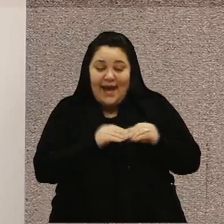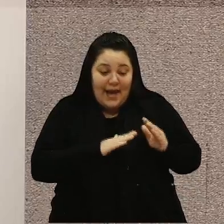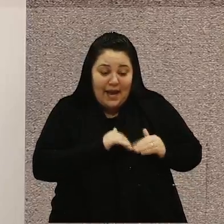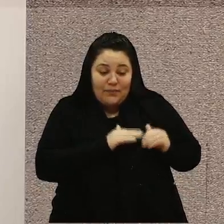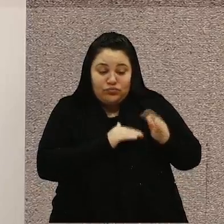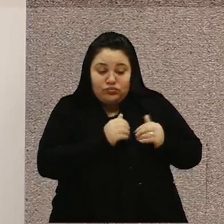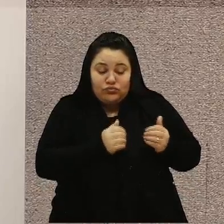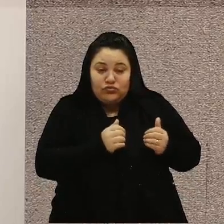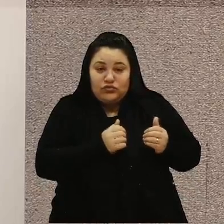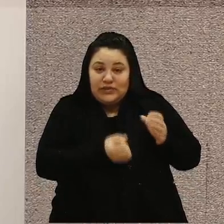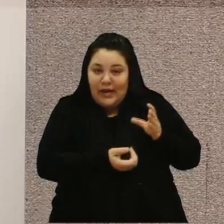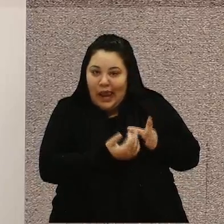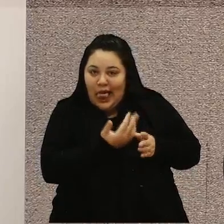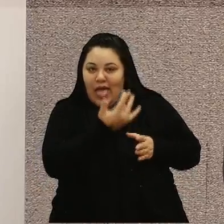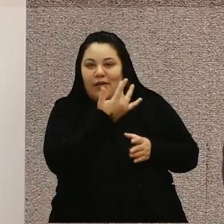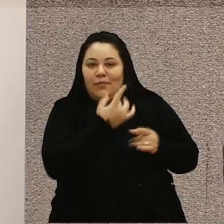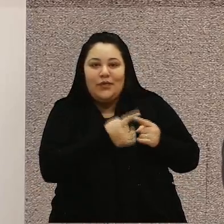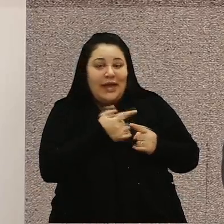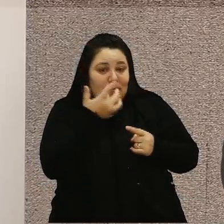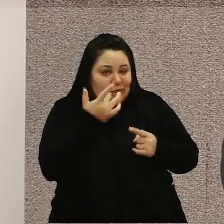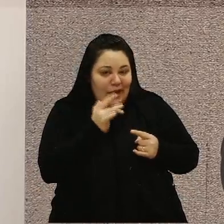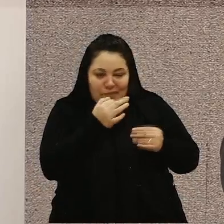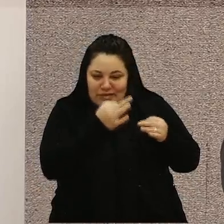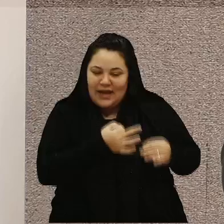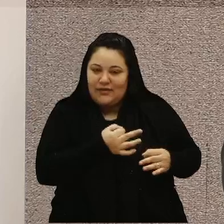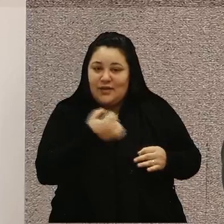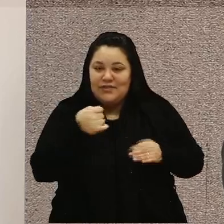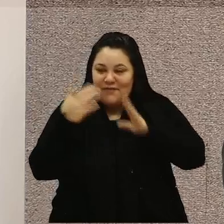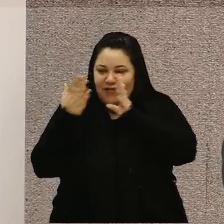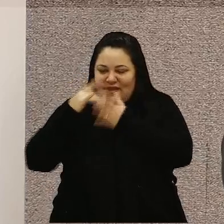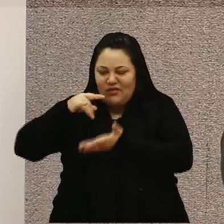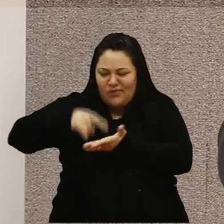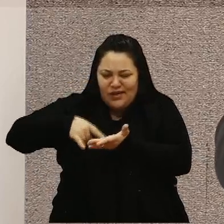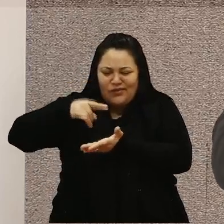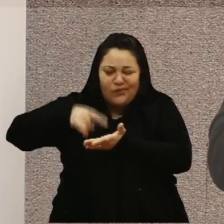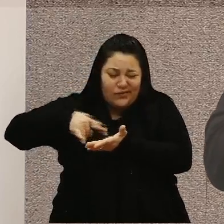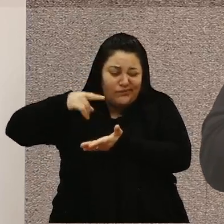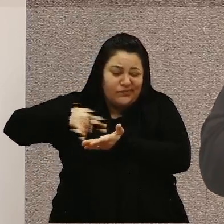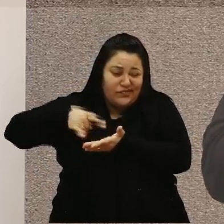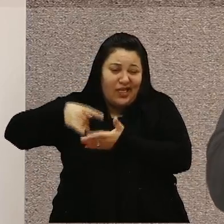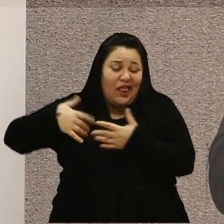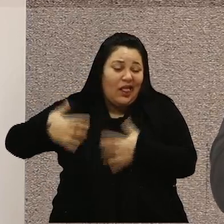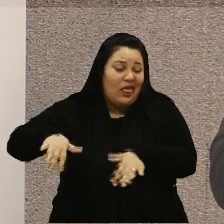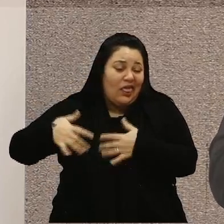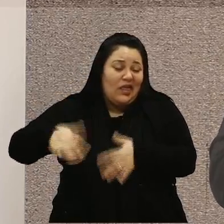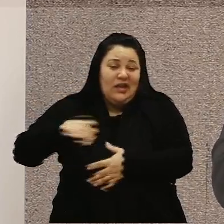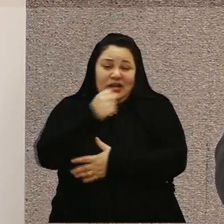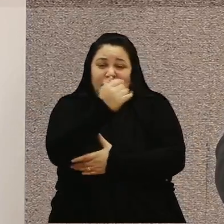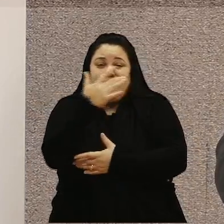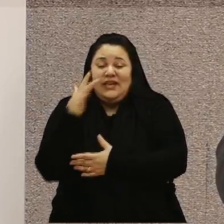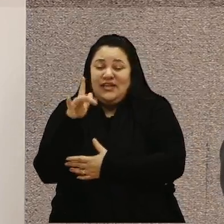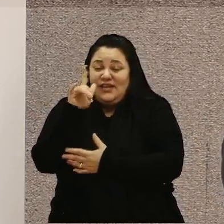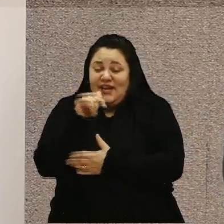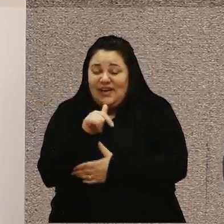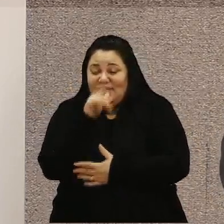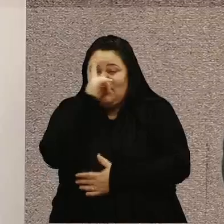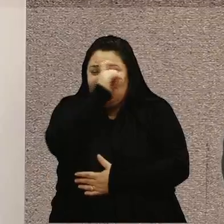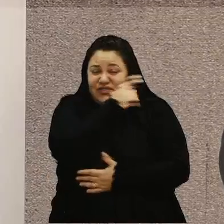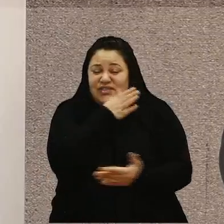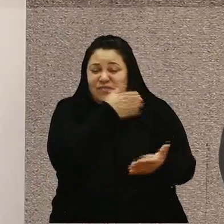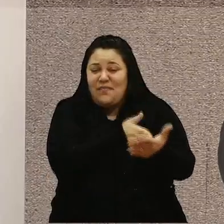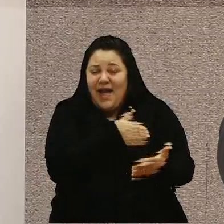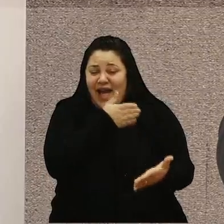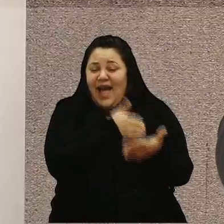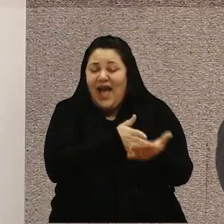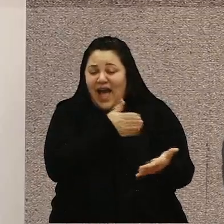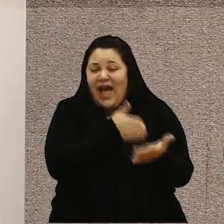constante. Aí tem que enfrentar licenciamento ambiental que são extensos, são dificultosos, são